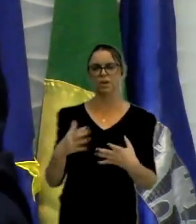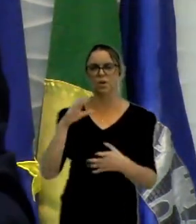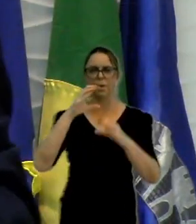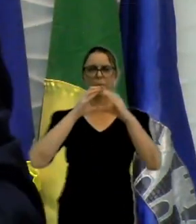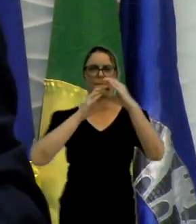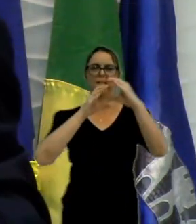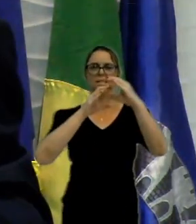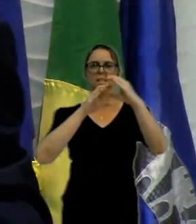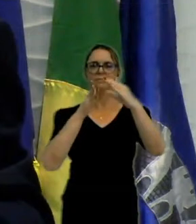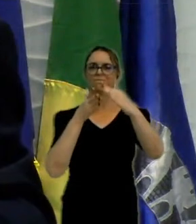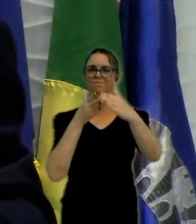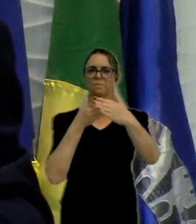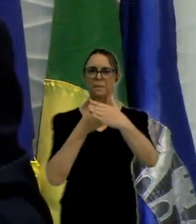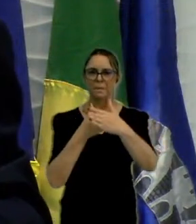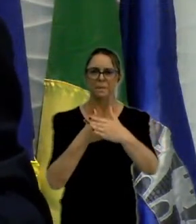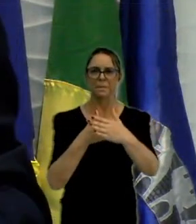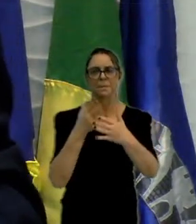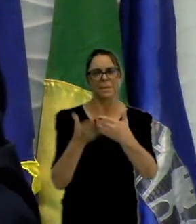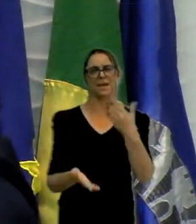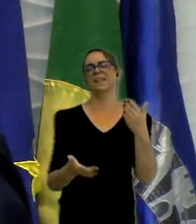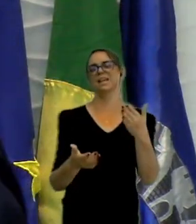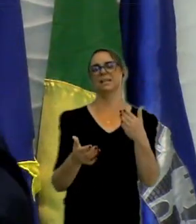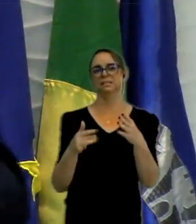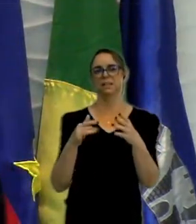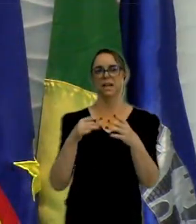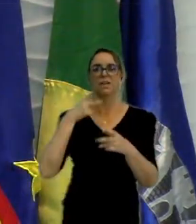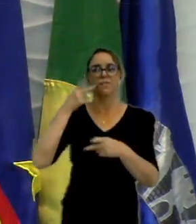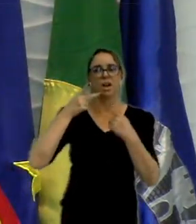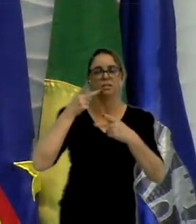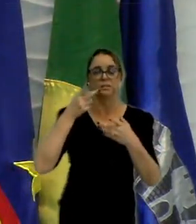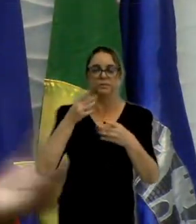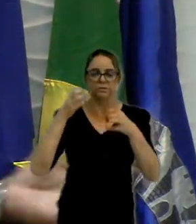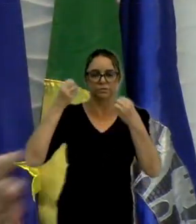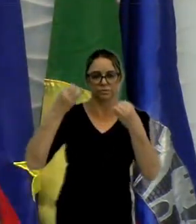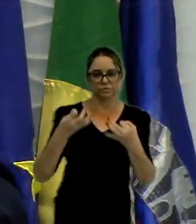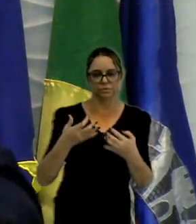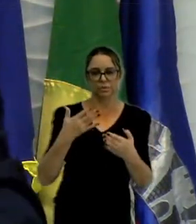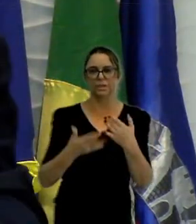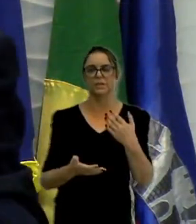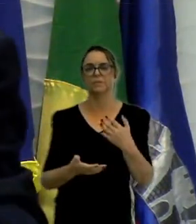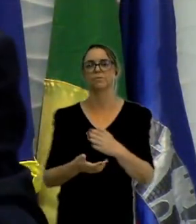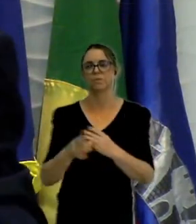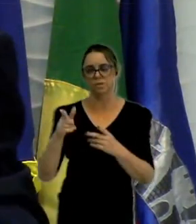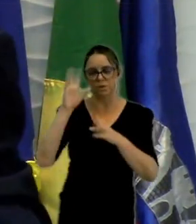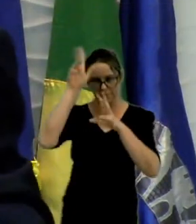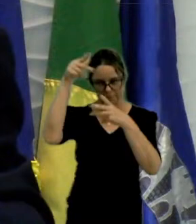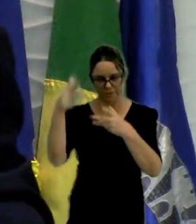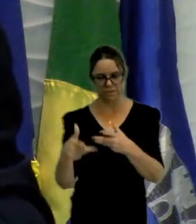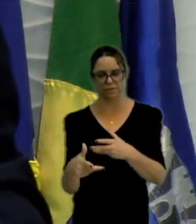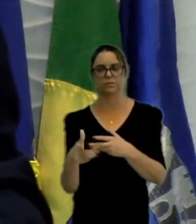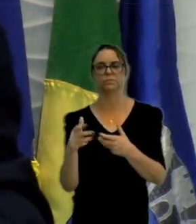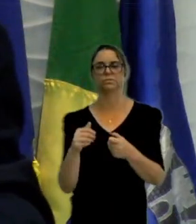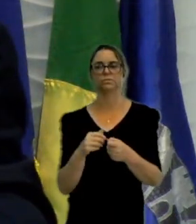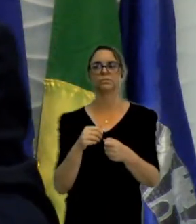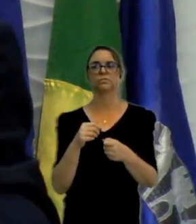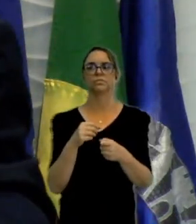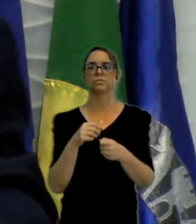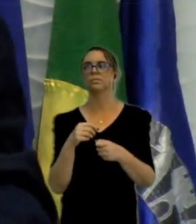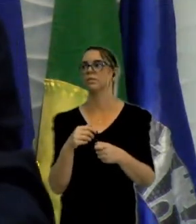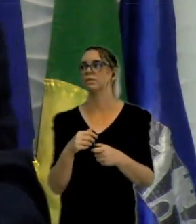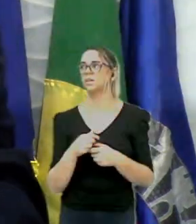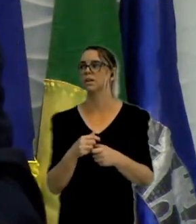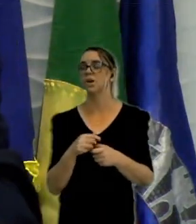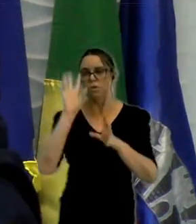o rumo da minha fala. Esse presidente da casa, esse não, né? O senhor presidente, né? Então, também. O